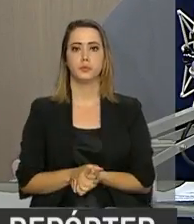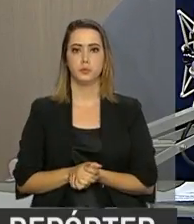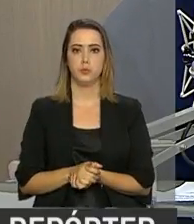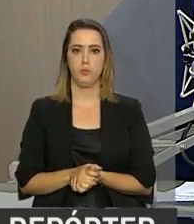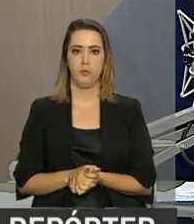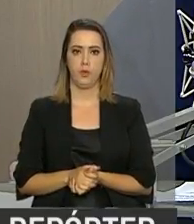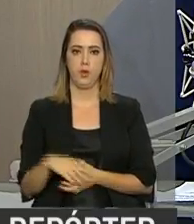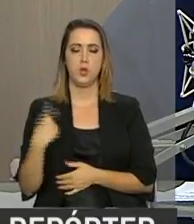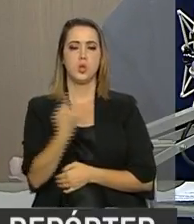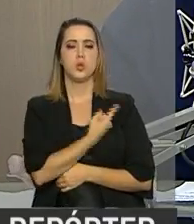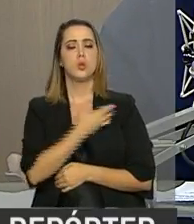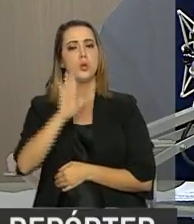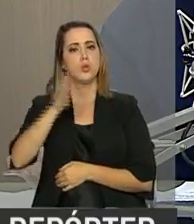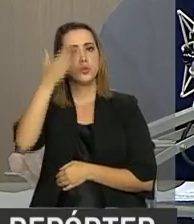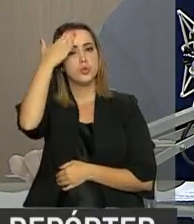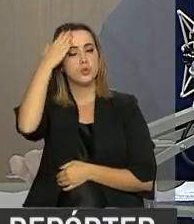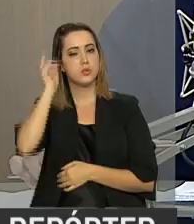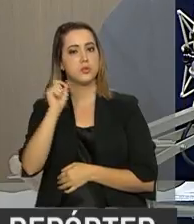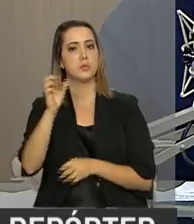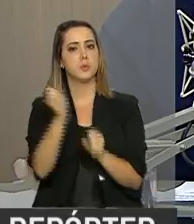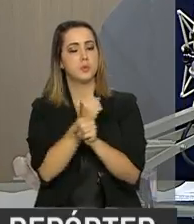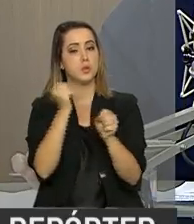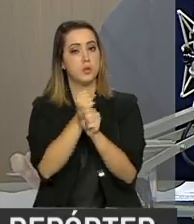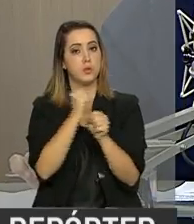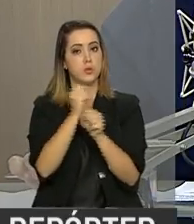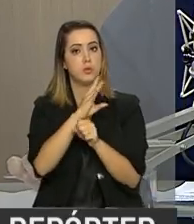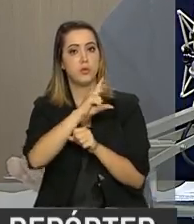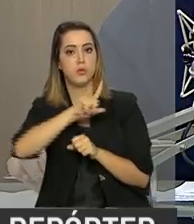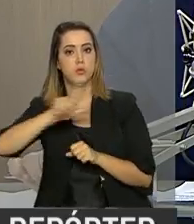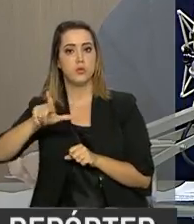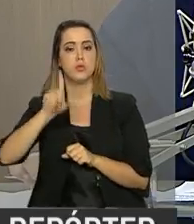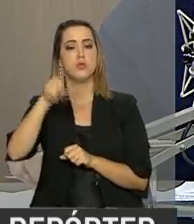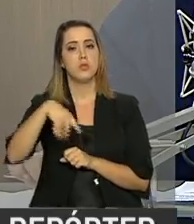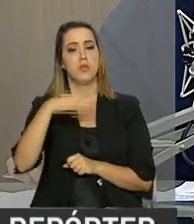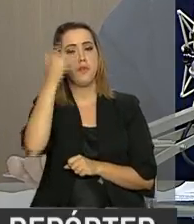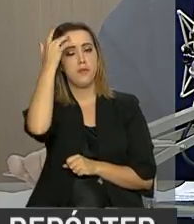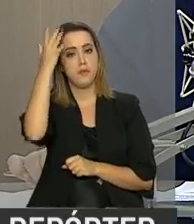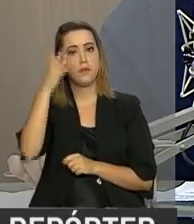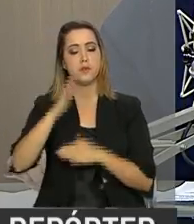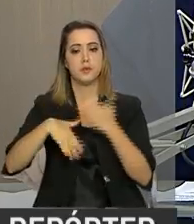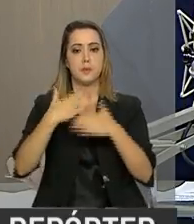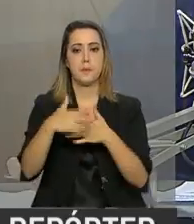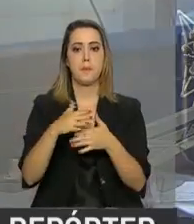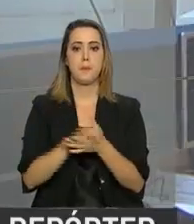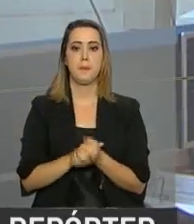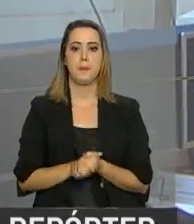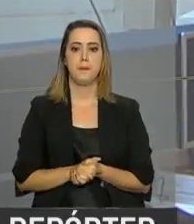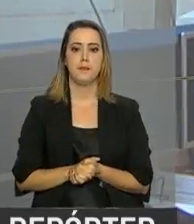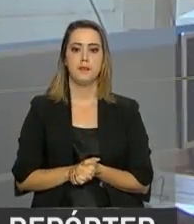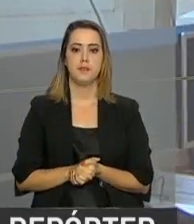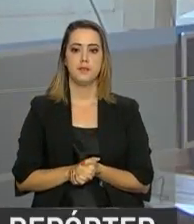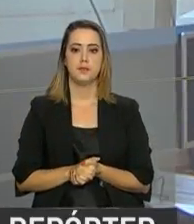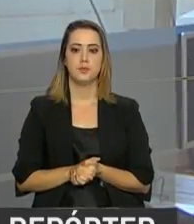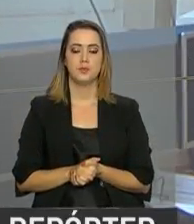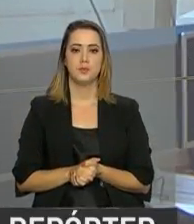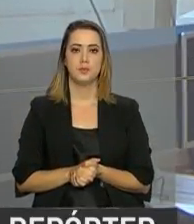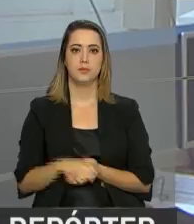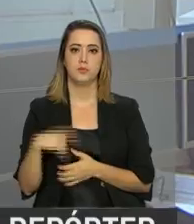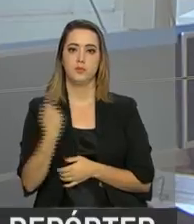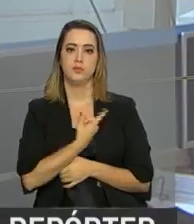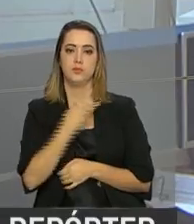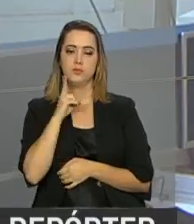ciência e consciência que a construção civil é o setor que mais facilmente pode gerar empregos nós